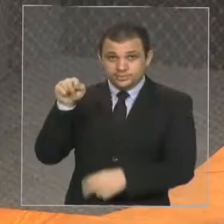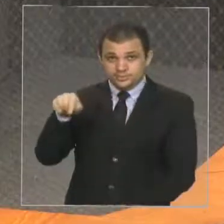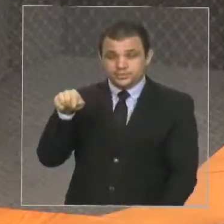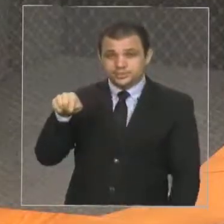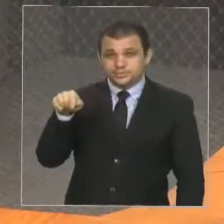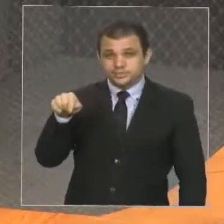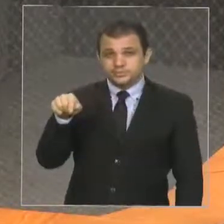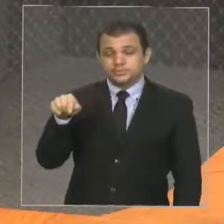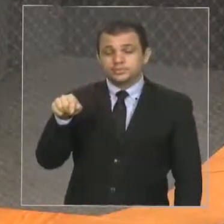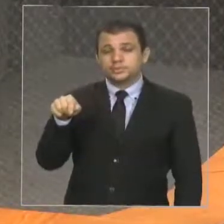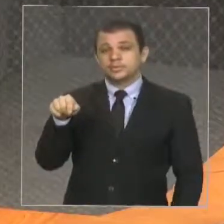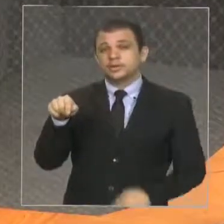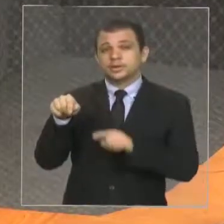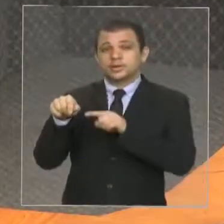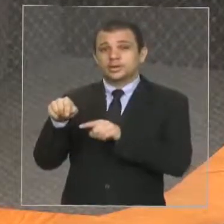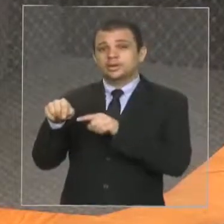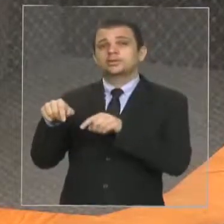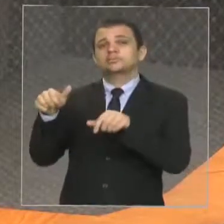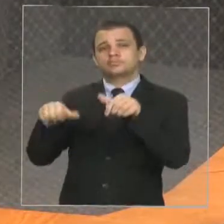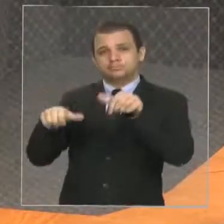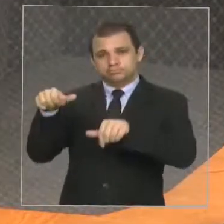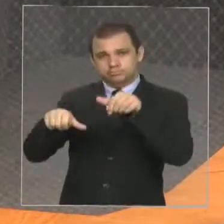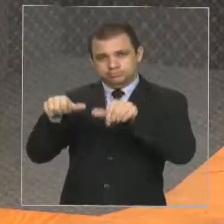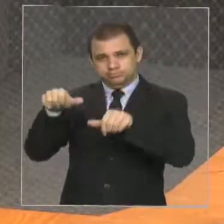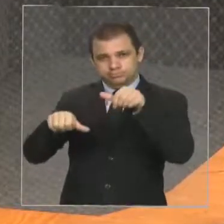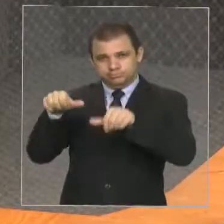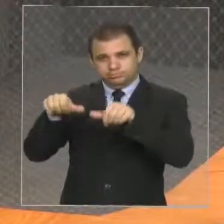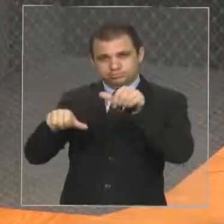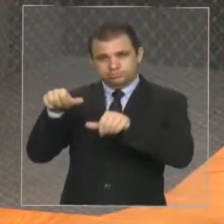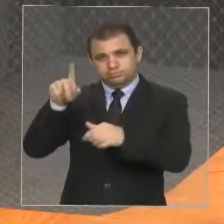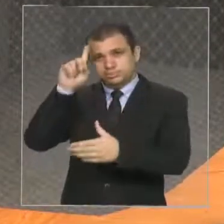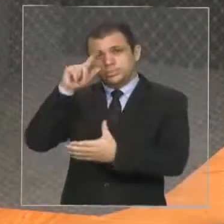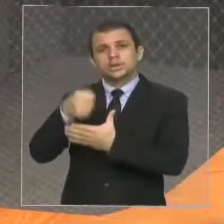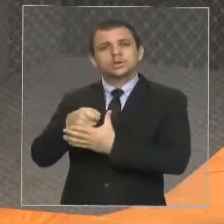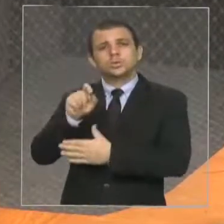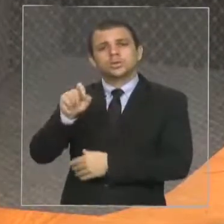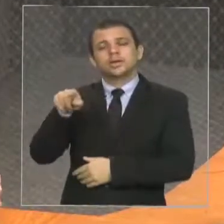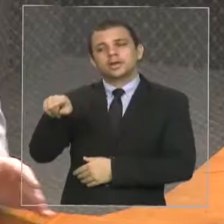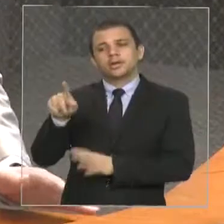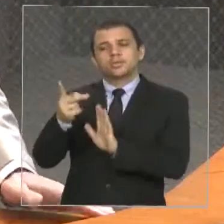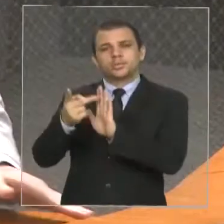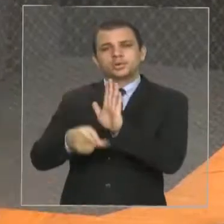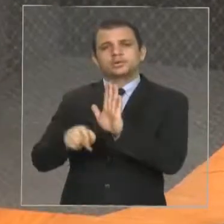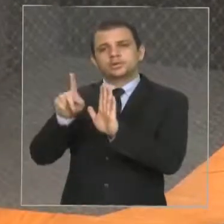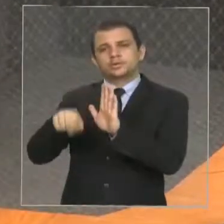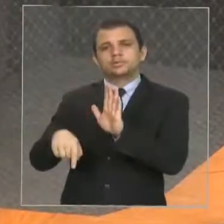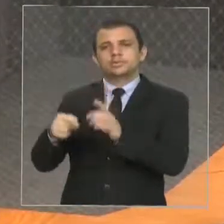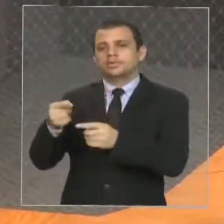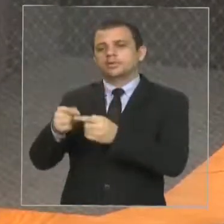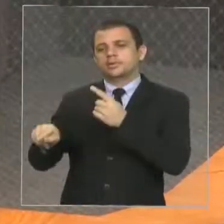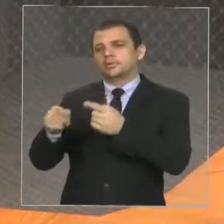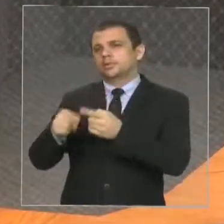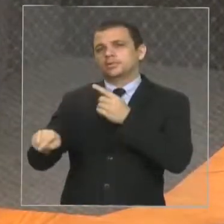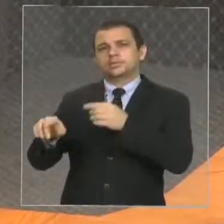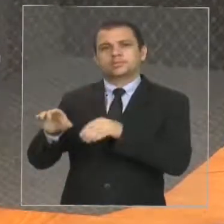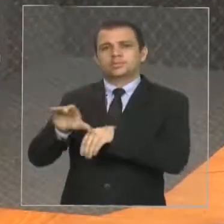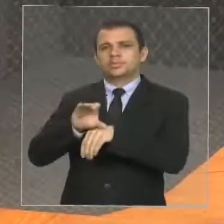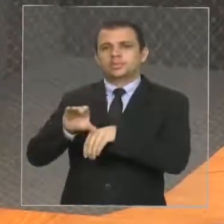onde lá foi deliberado que ele era um projeto